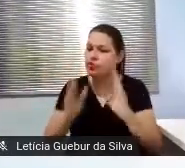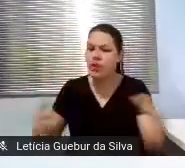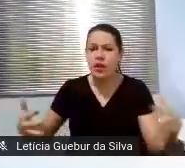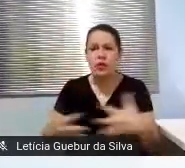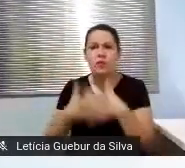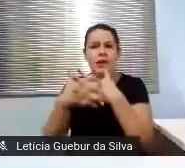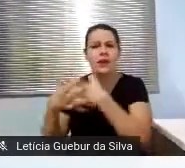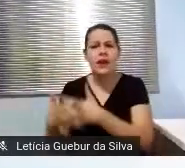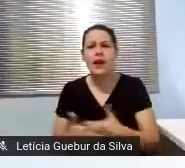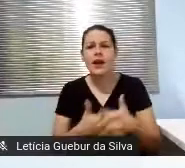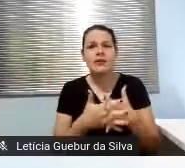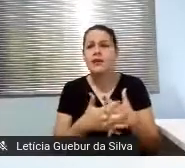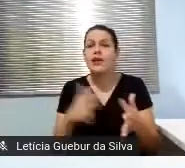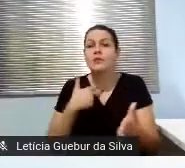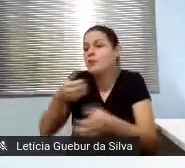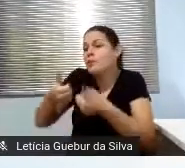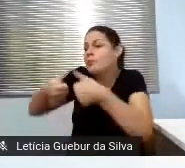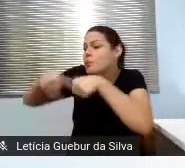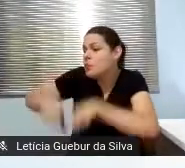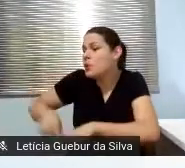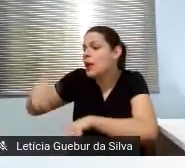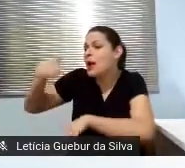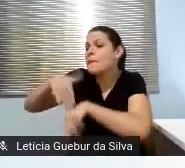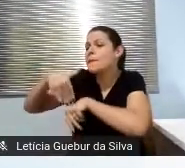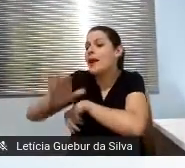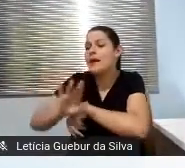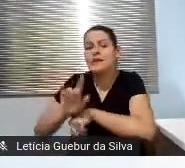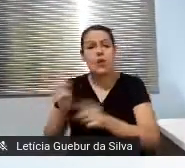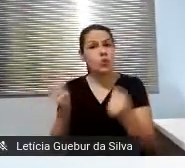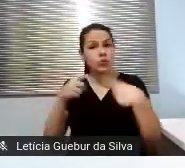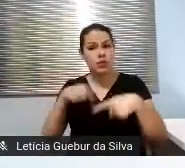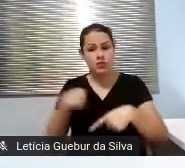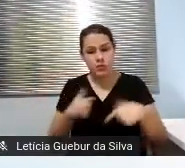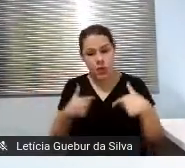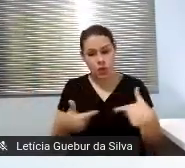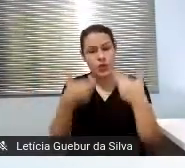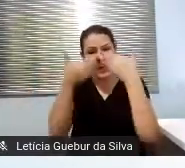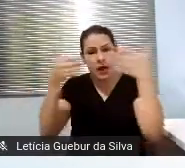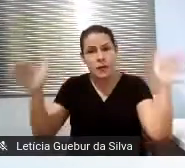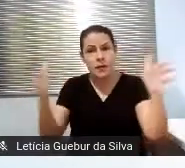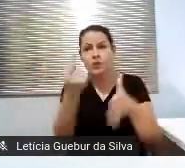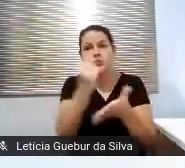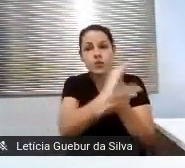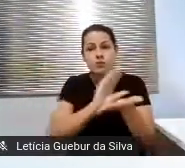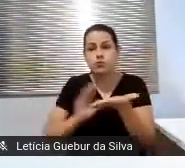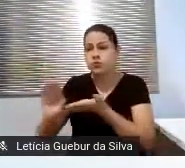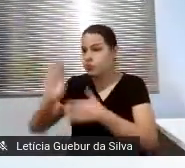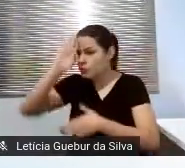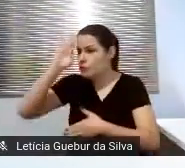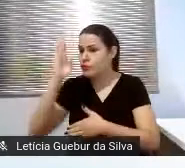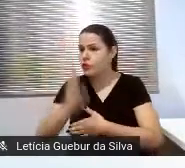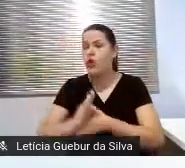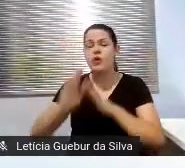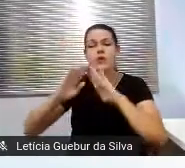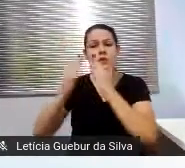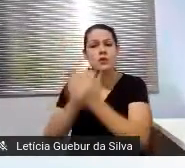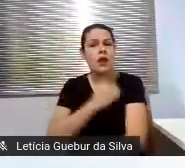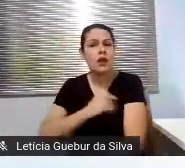podemos vulnerabilizar mais, ao contrário, temos que lutar para ampliar. Então, é importante que a população, que as pessoas